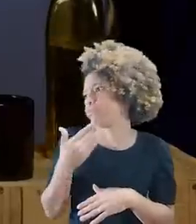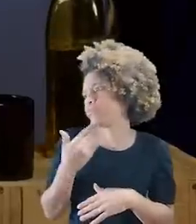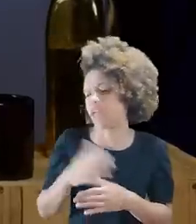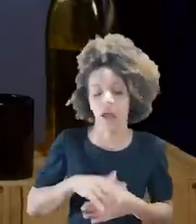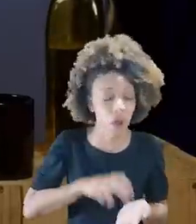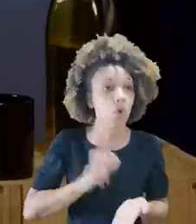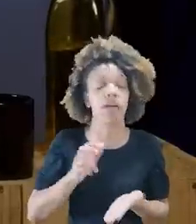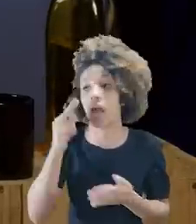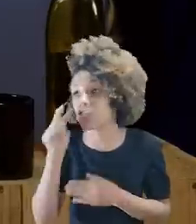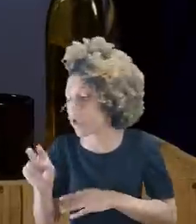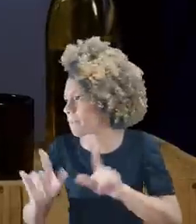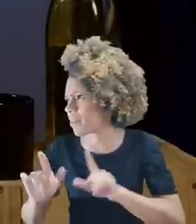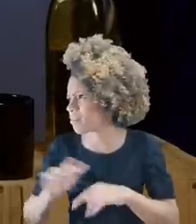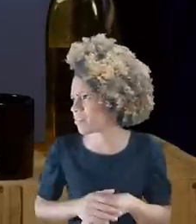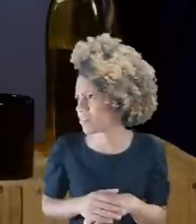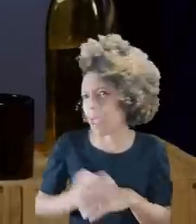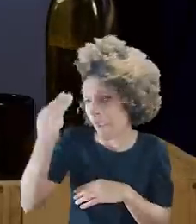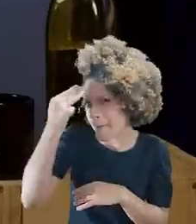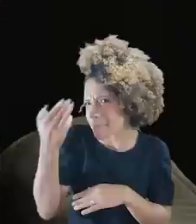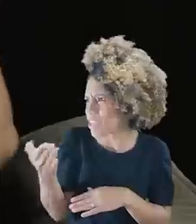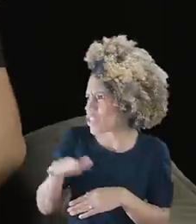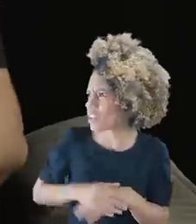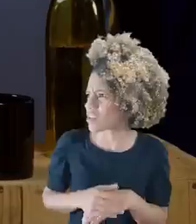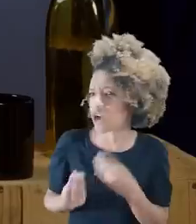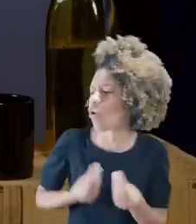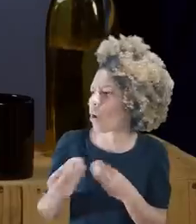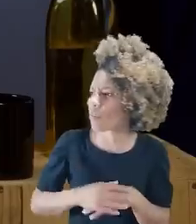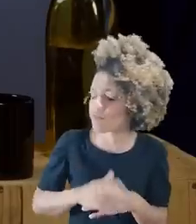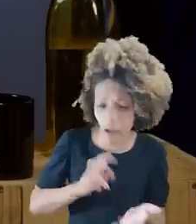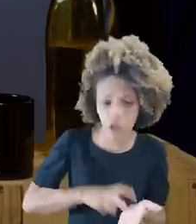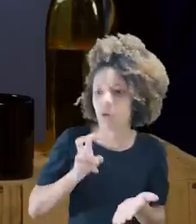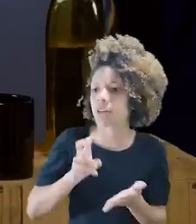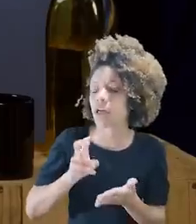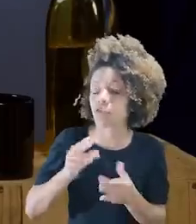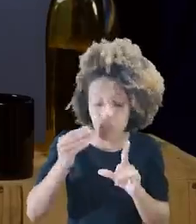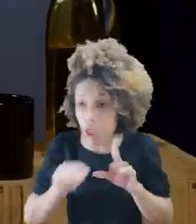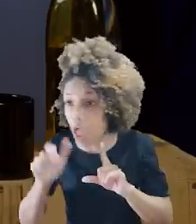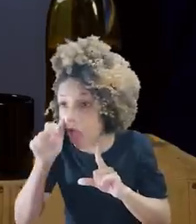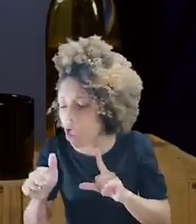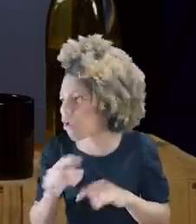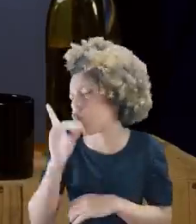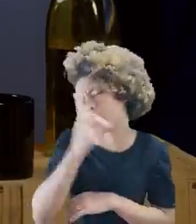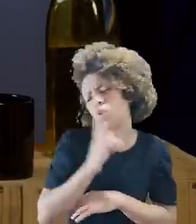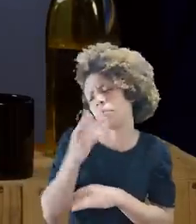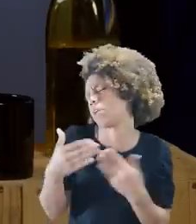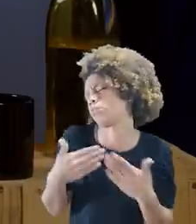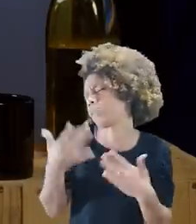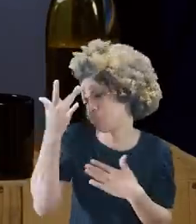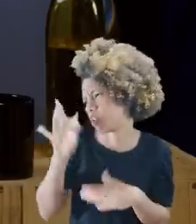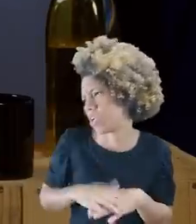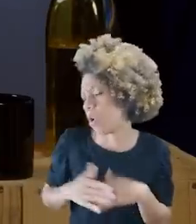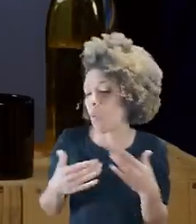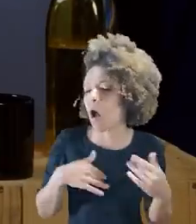outro Claro que você também não precisa ser né E vai servir o exército com 5 anos de idade mas você pode fazer eh